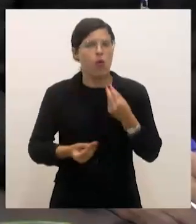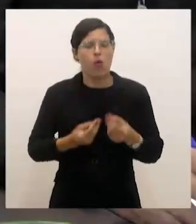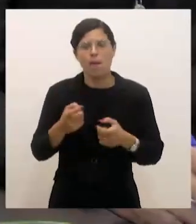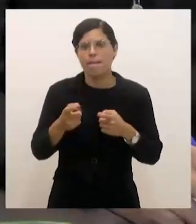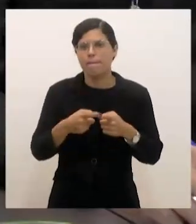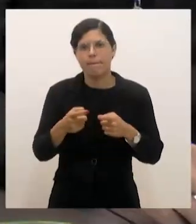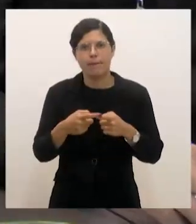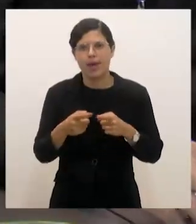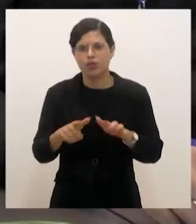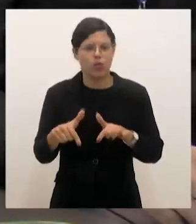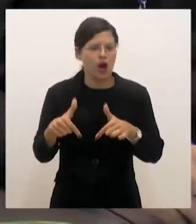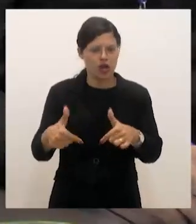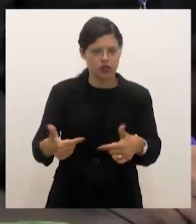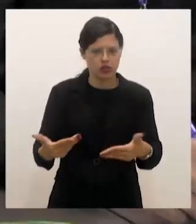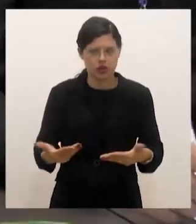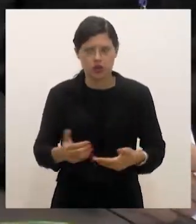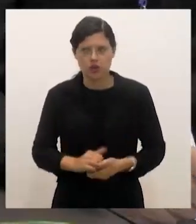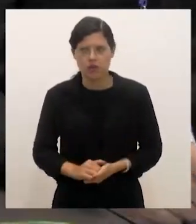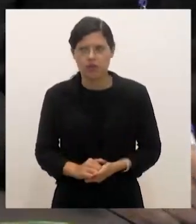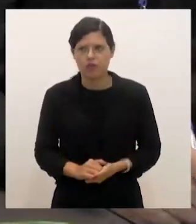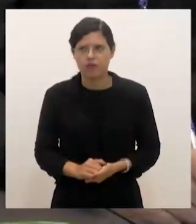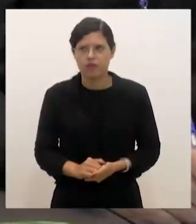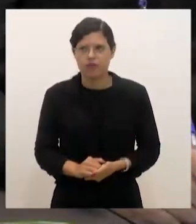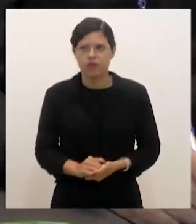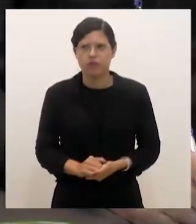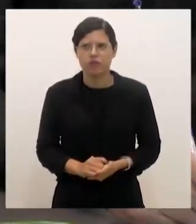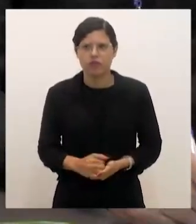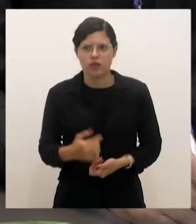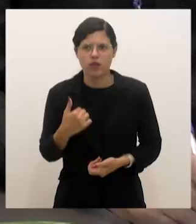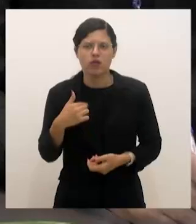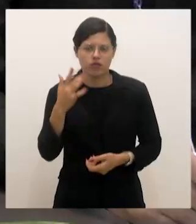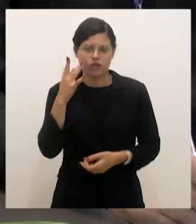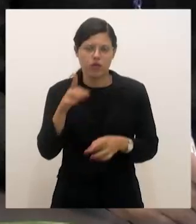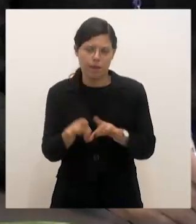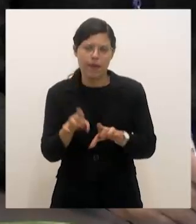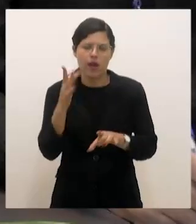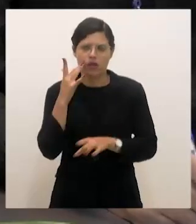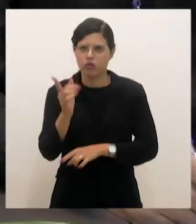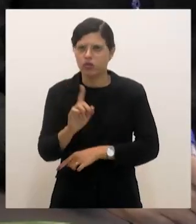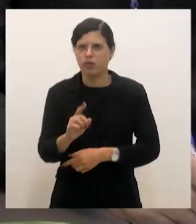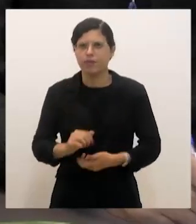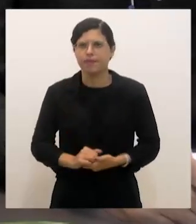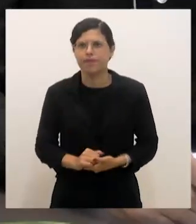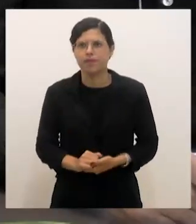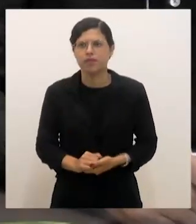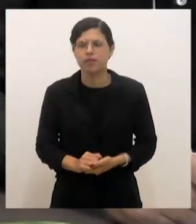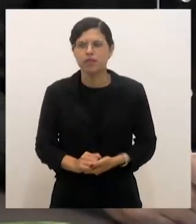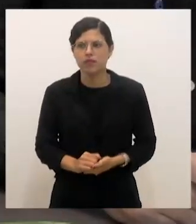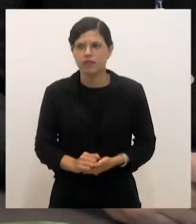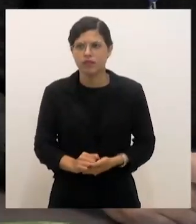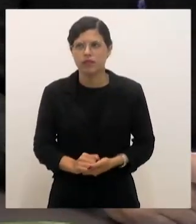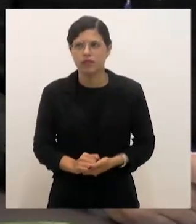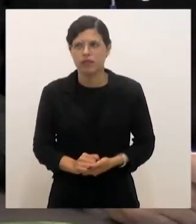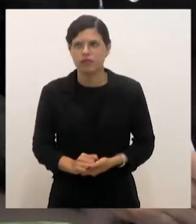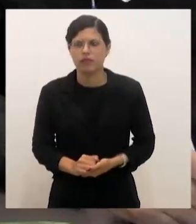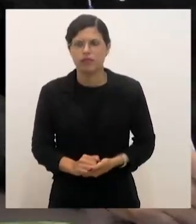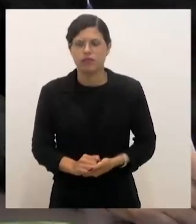devem agir ou deixar de agir. E a gente disse eu também acho que não. E não. E a gente, em outra questão, eu acho que a